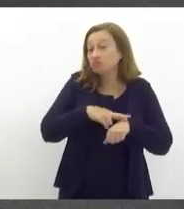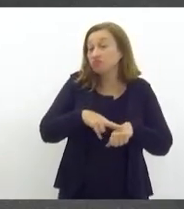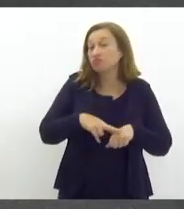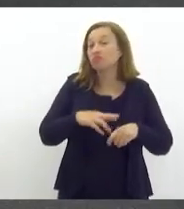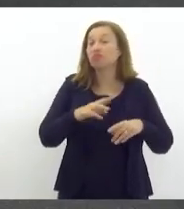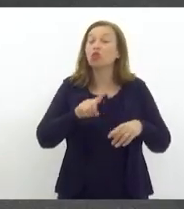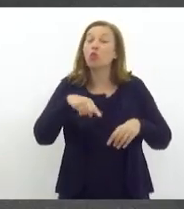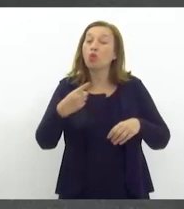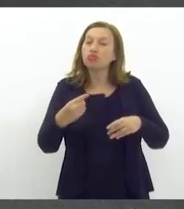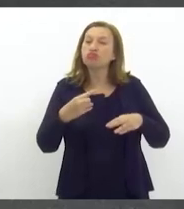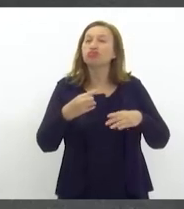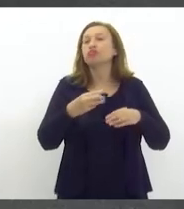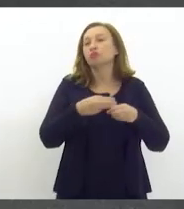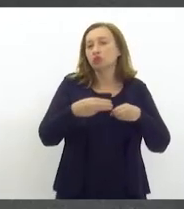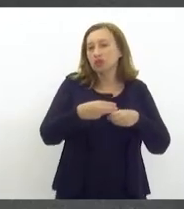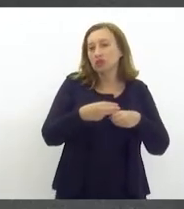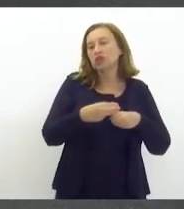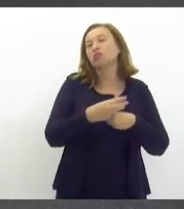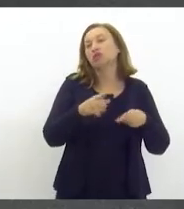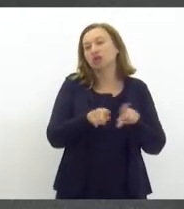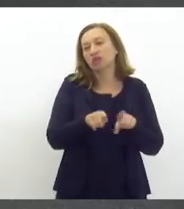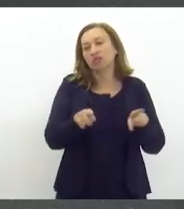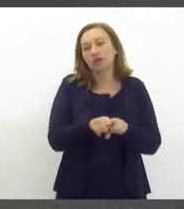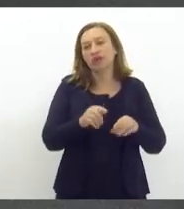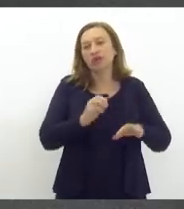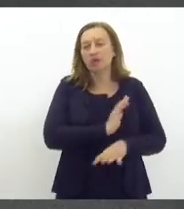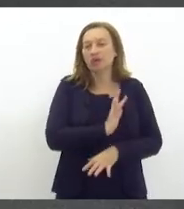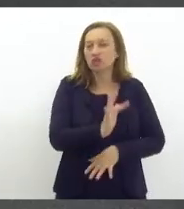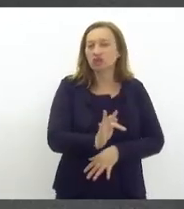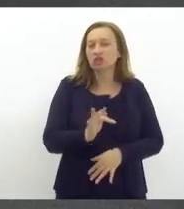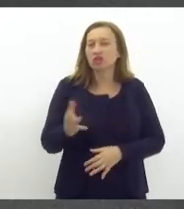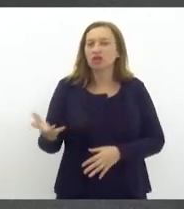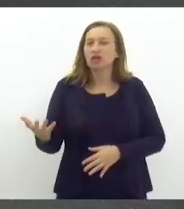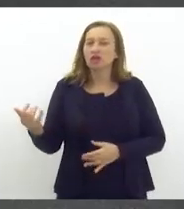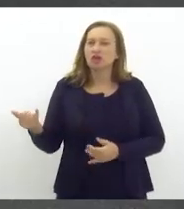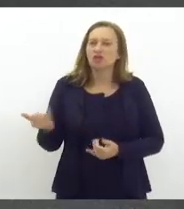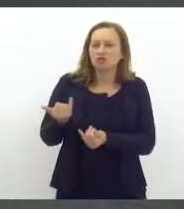outros municípios da Baixada Fluminense. Nós temos recebido